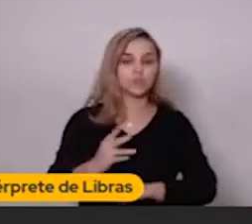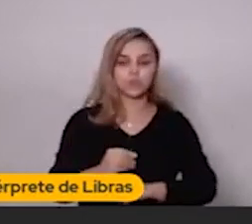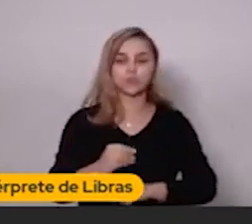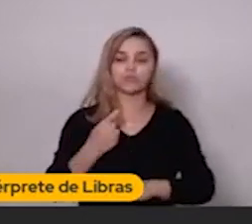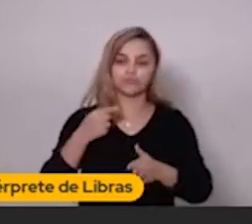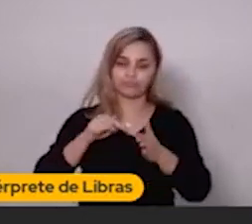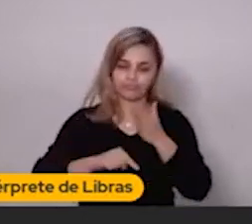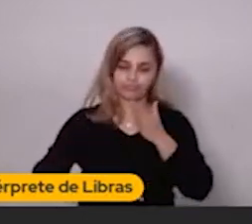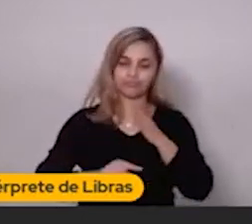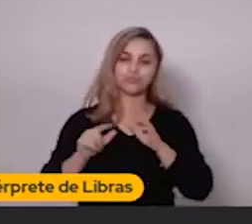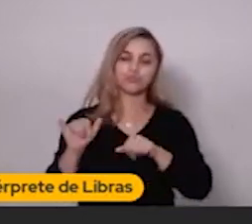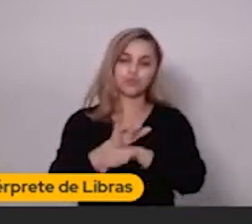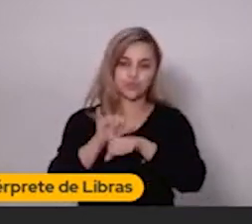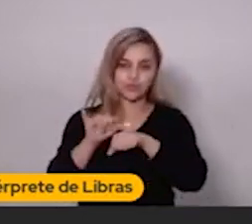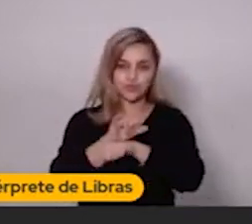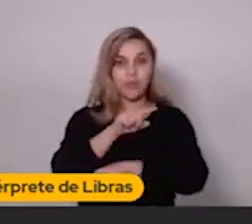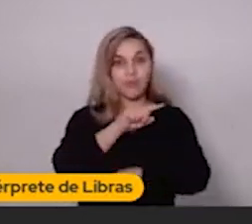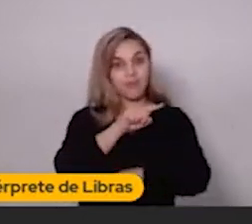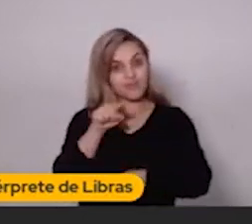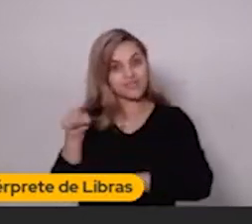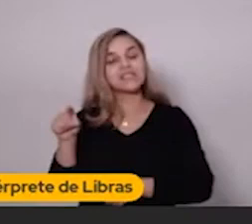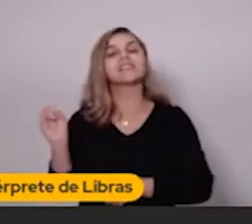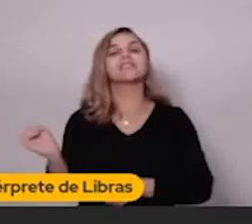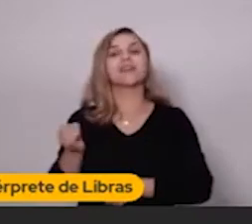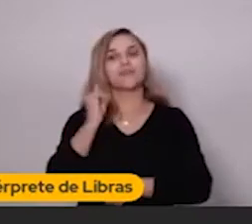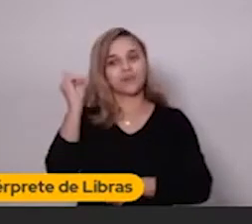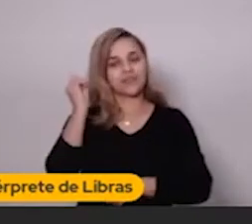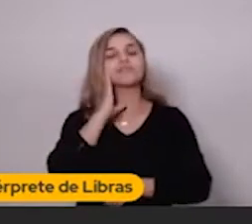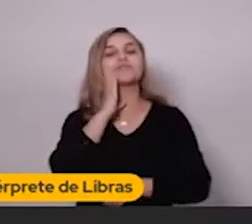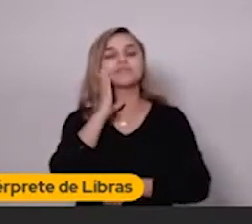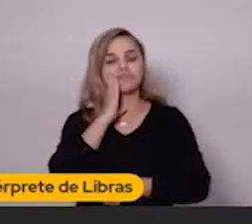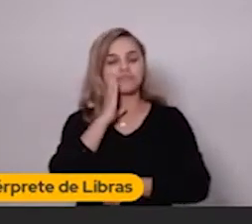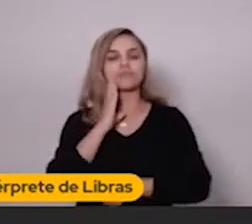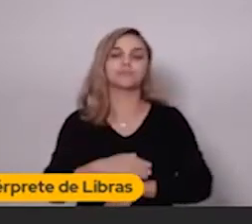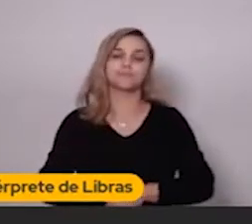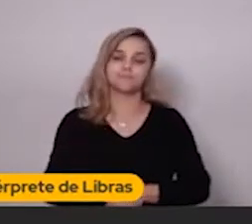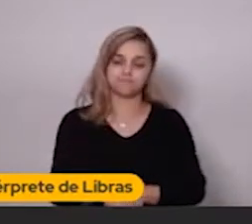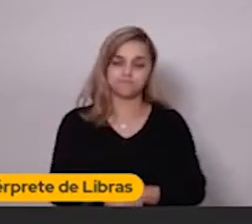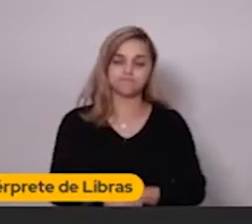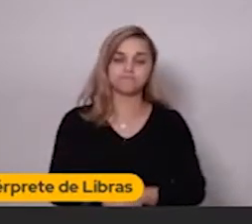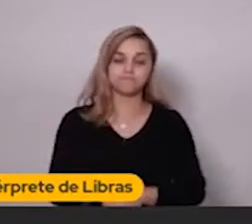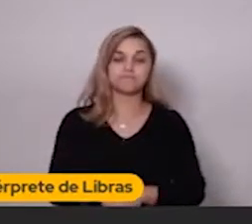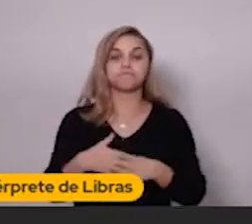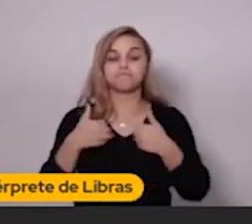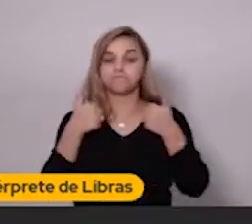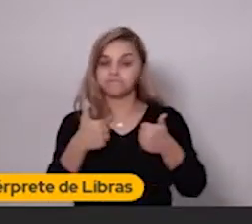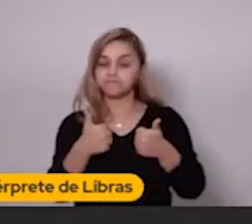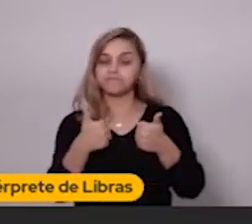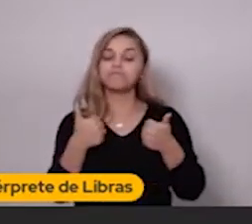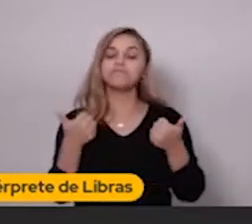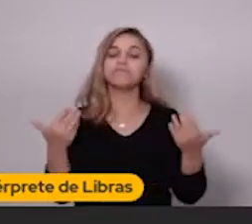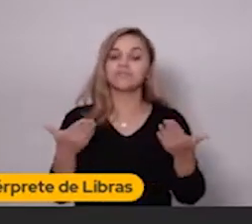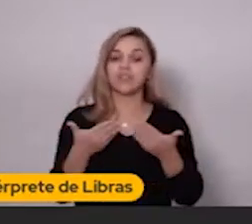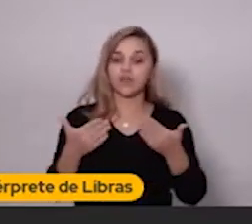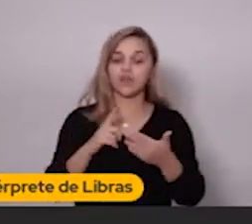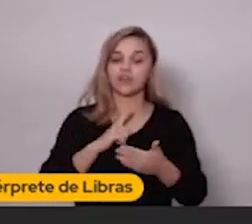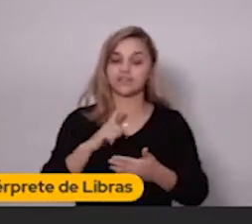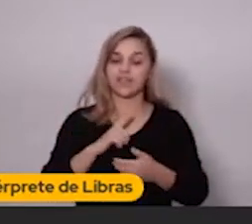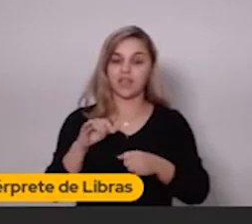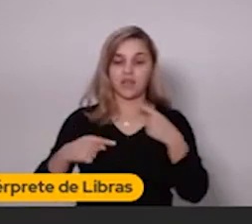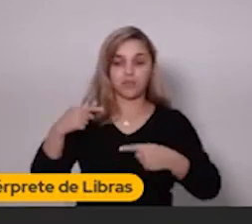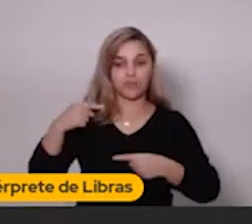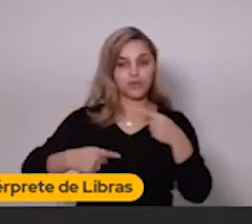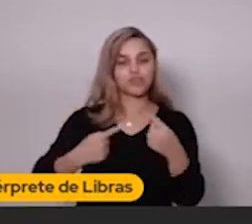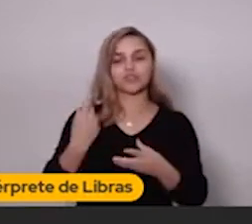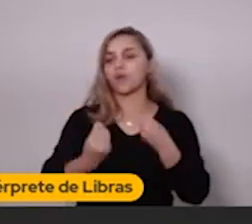YouTube. Mas é bom saber que elas existem. E beleza. A gente tem essas políticas, mas como